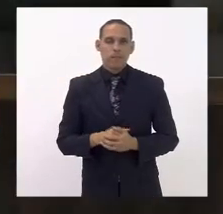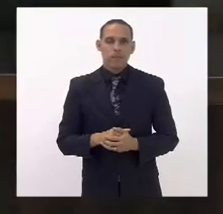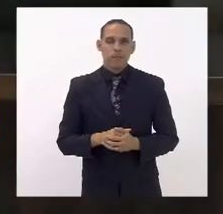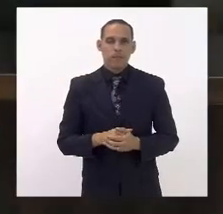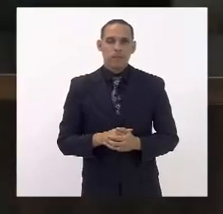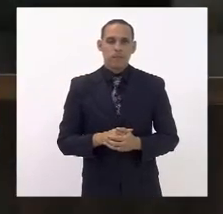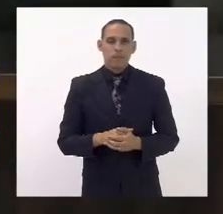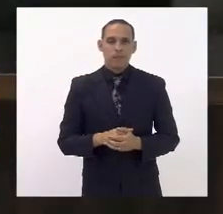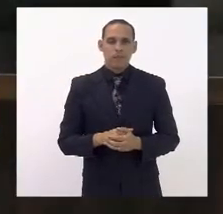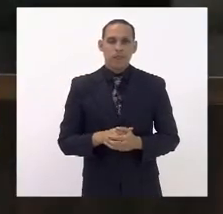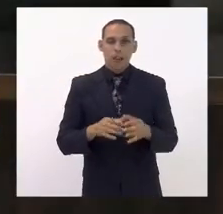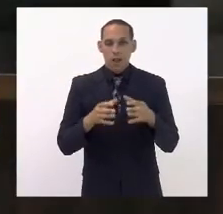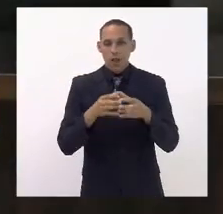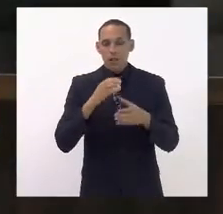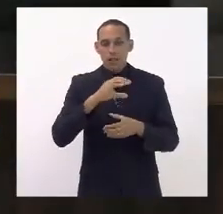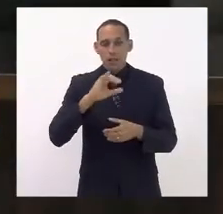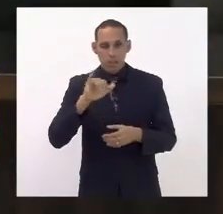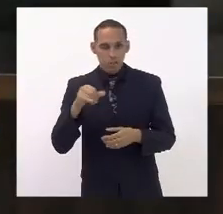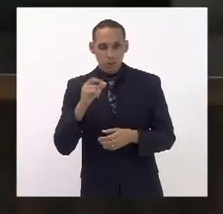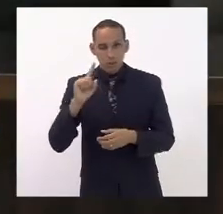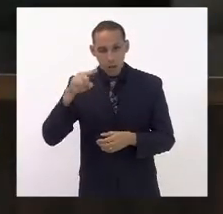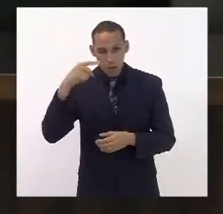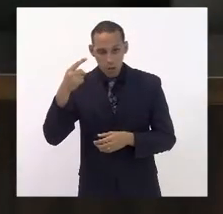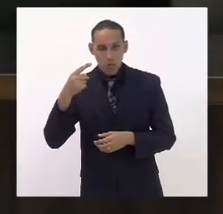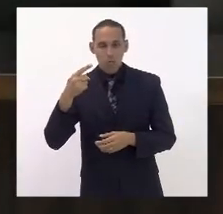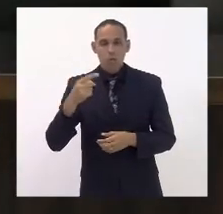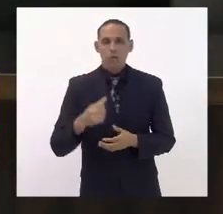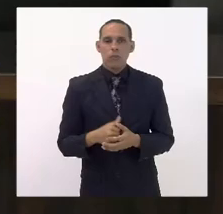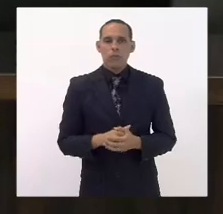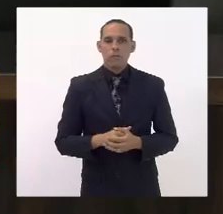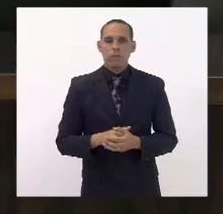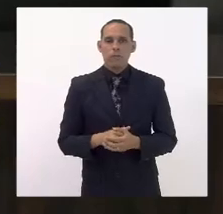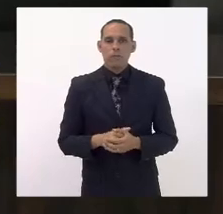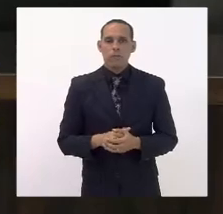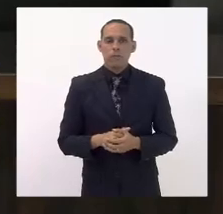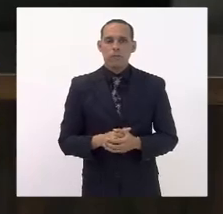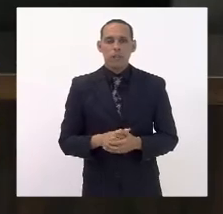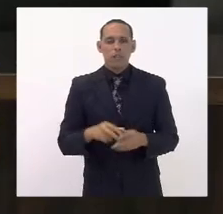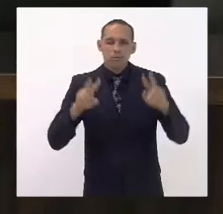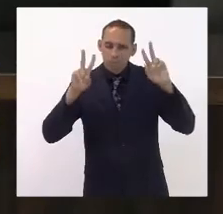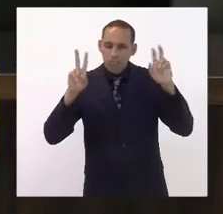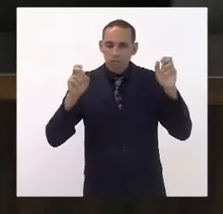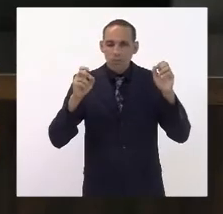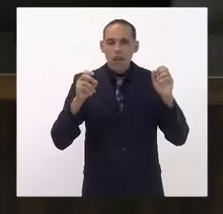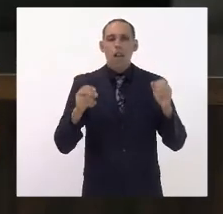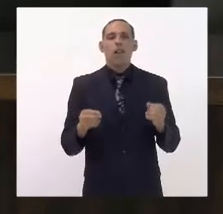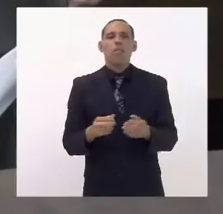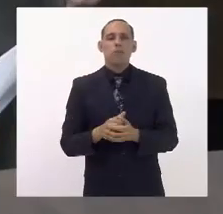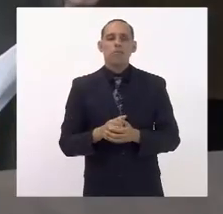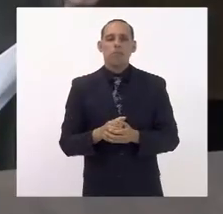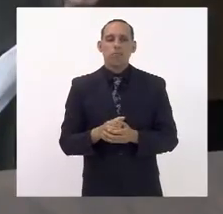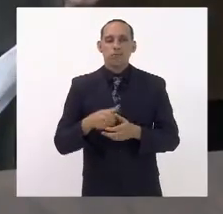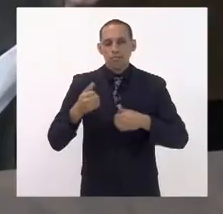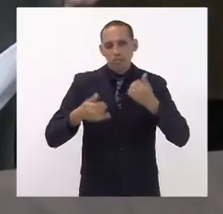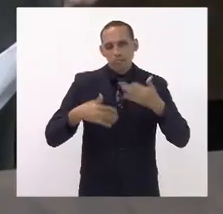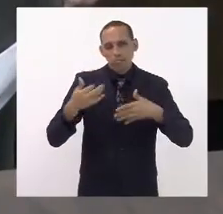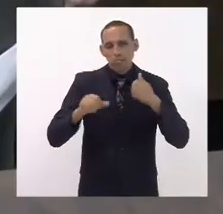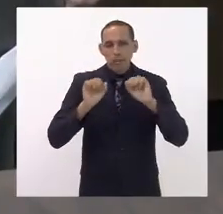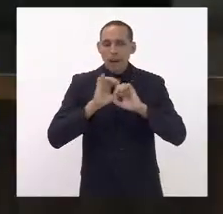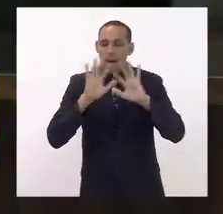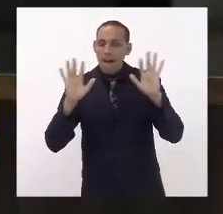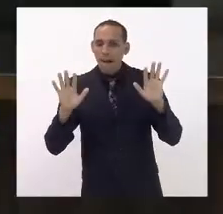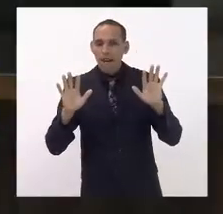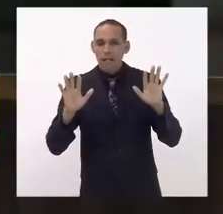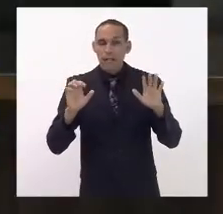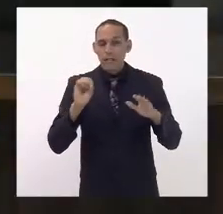Ele vai para a Comissão de Constituição e Justiça, aí você, na próxima Comissão de Constituição e Justiça, aborda esse tema, que aí para esclarecer, e se é uma